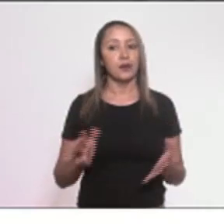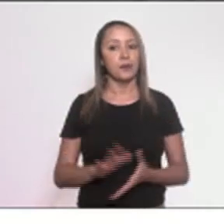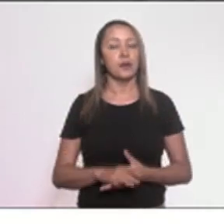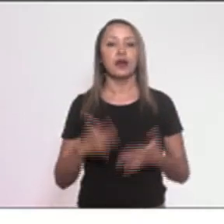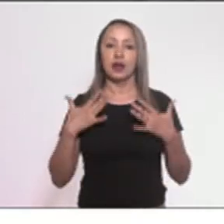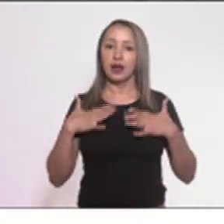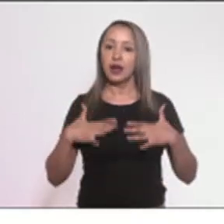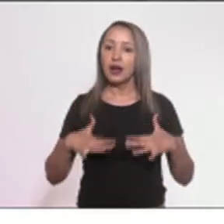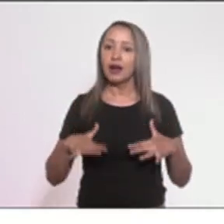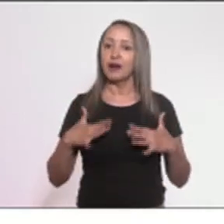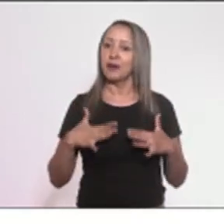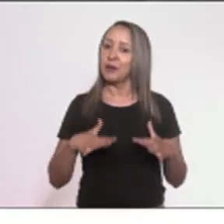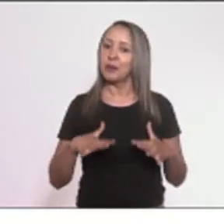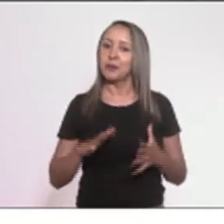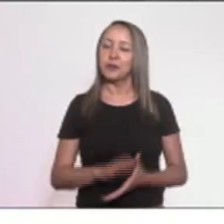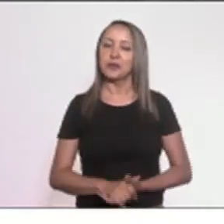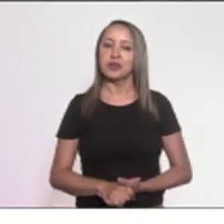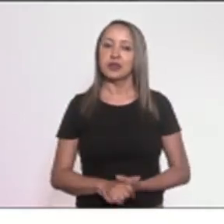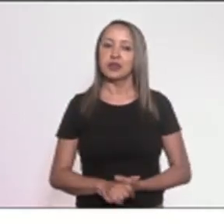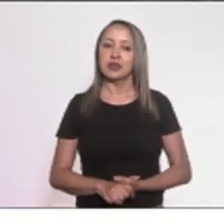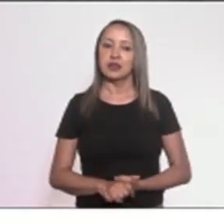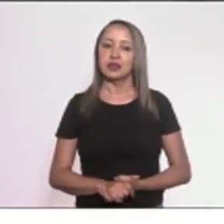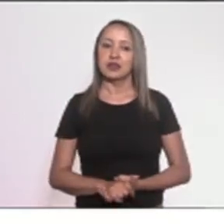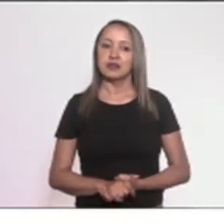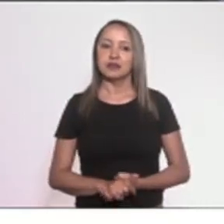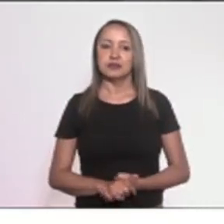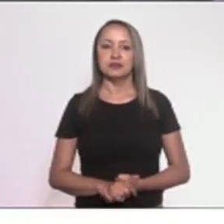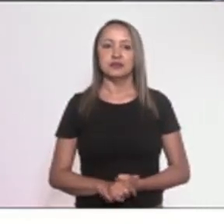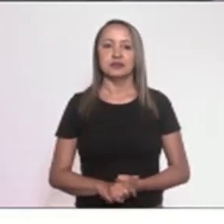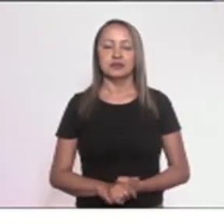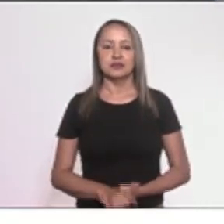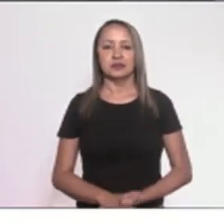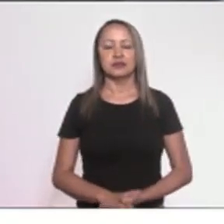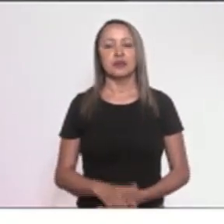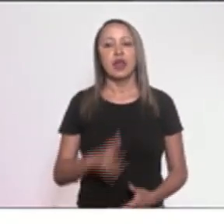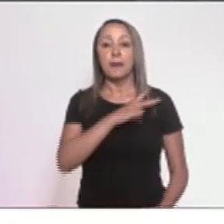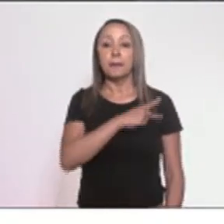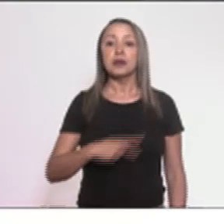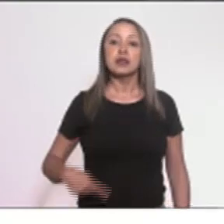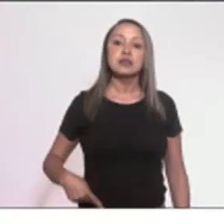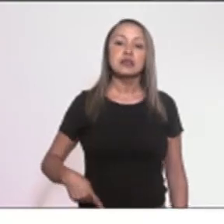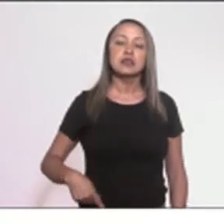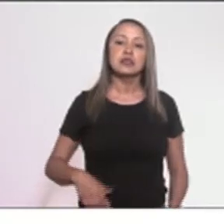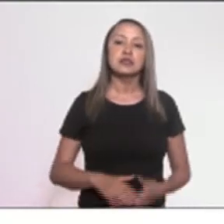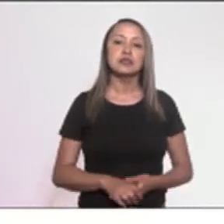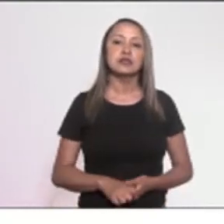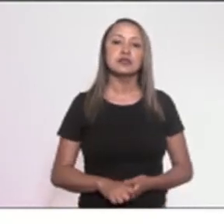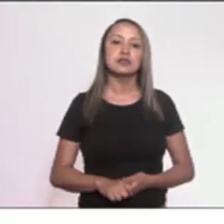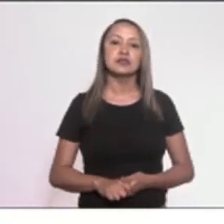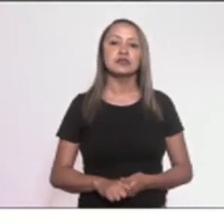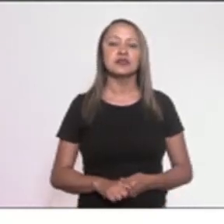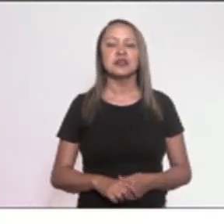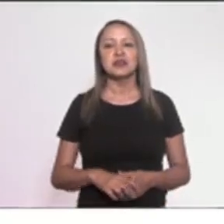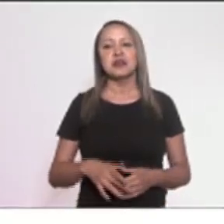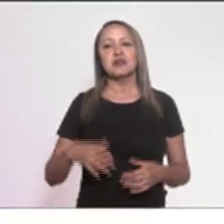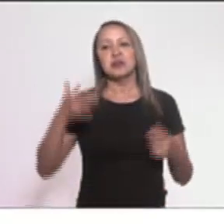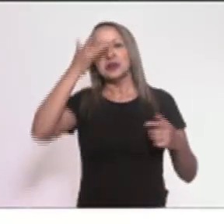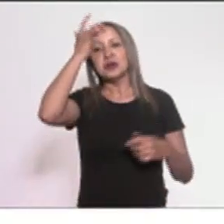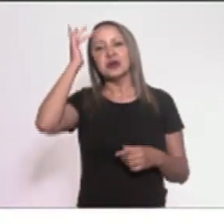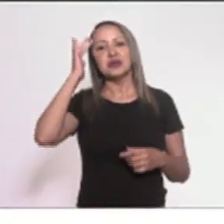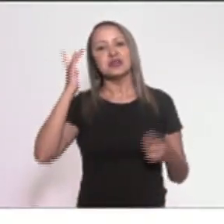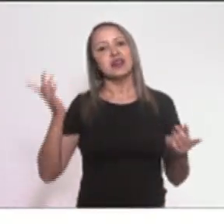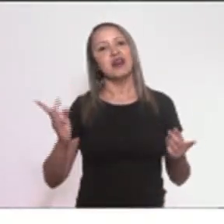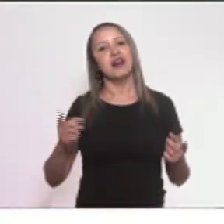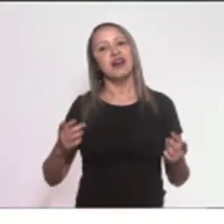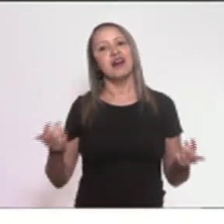Só tem que ter calma. Vai dar quórum aqui, Luiz Paulo. Senhor presidente, tricolor, vascaíno e botafoguense,